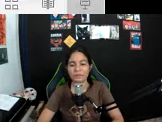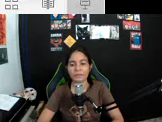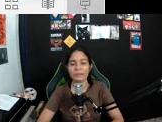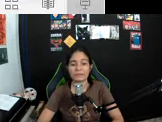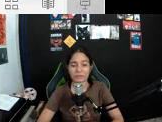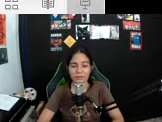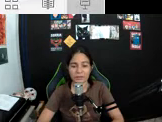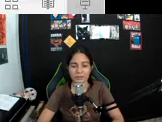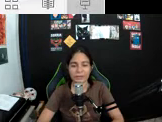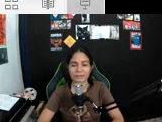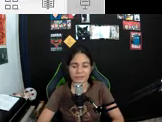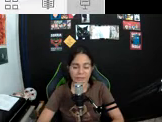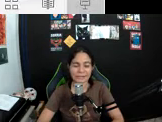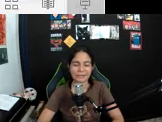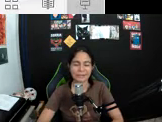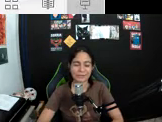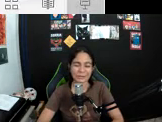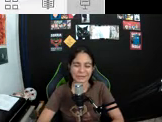pleitear